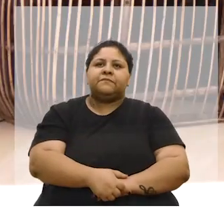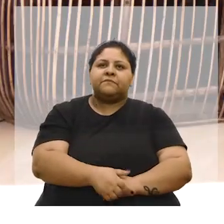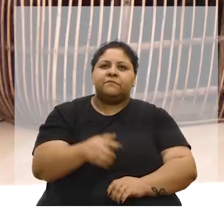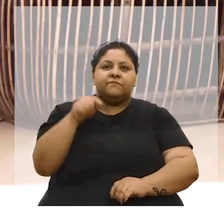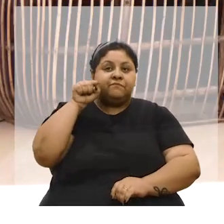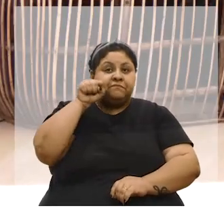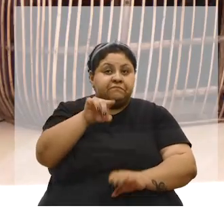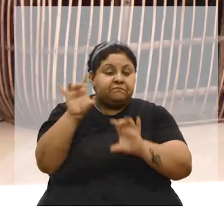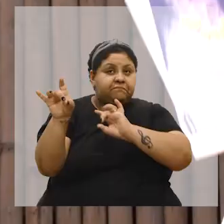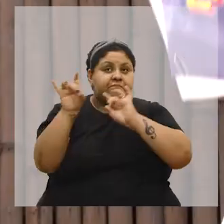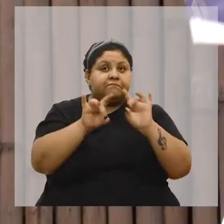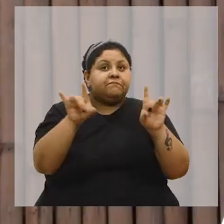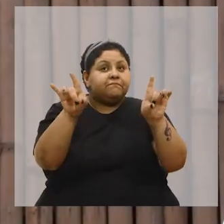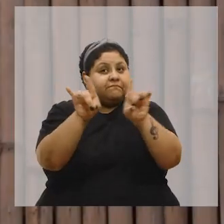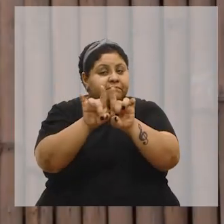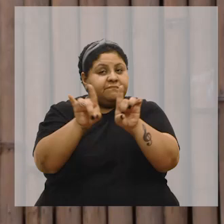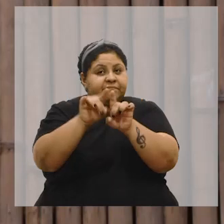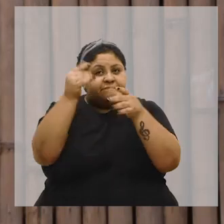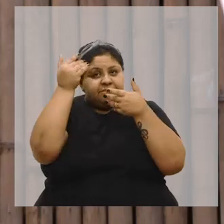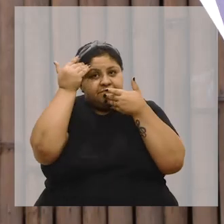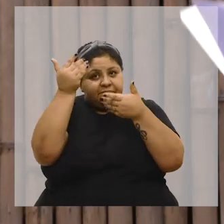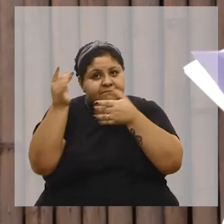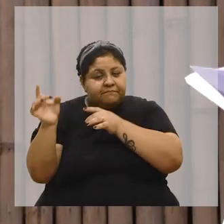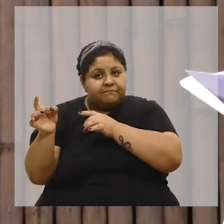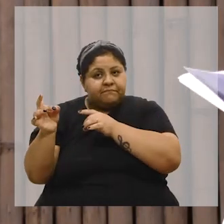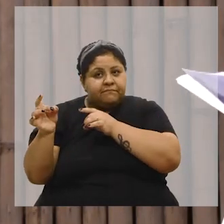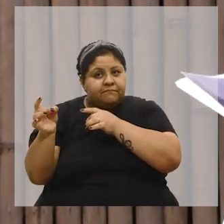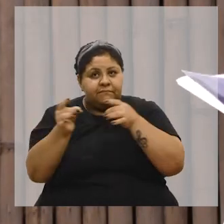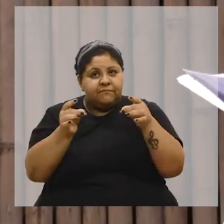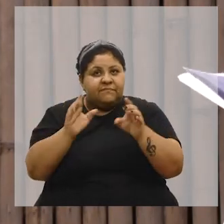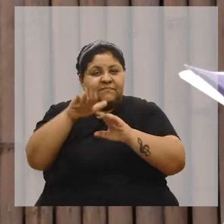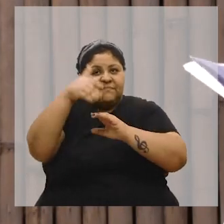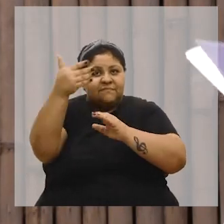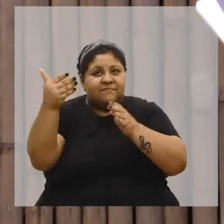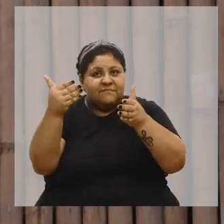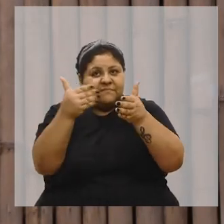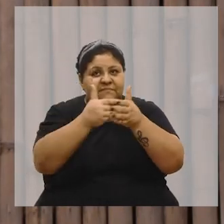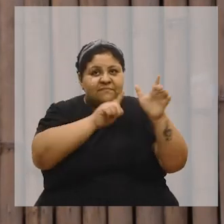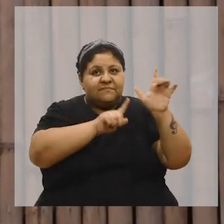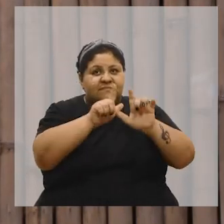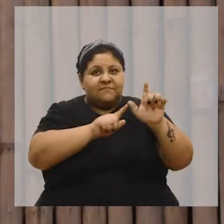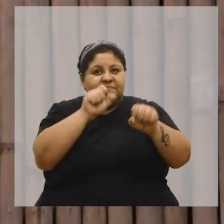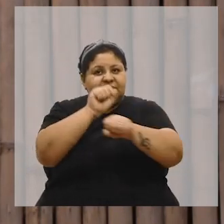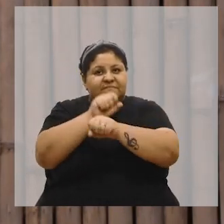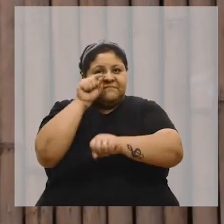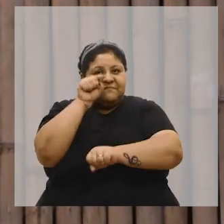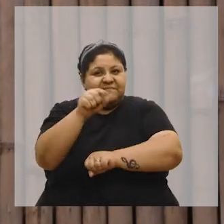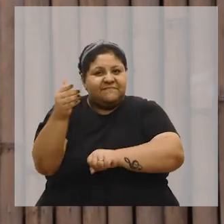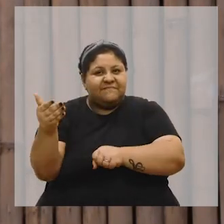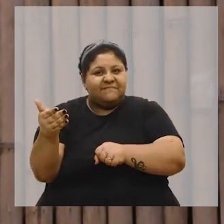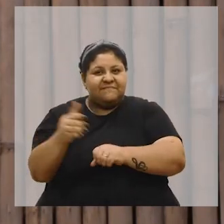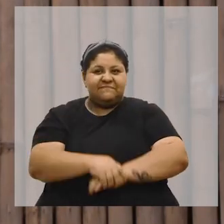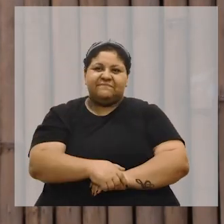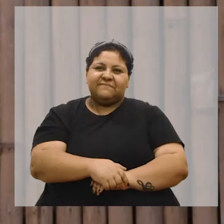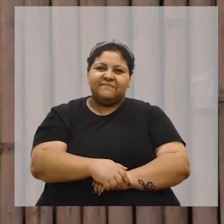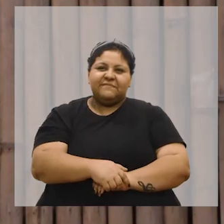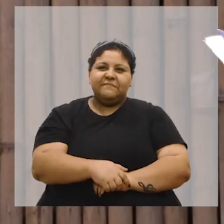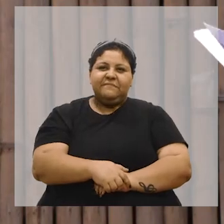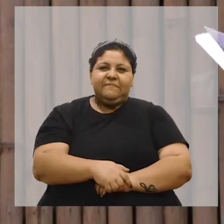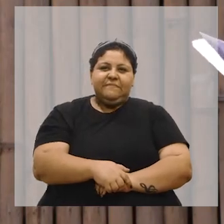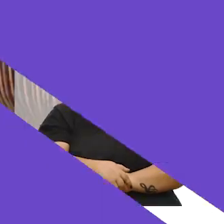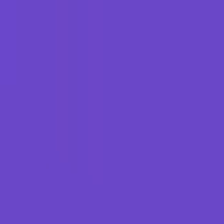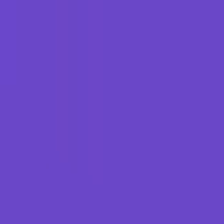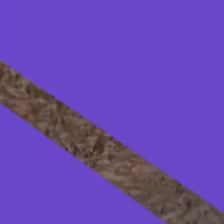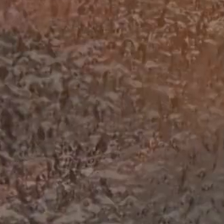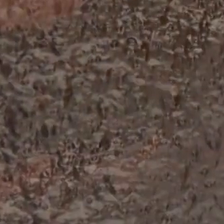gastronomia. E você que está nos assistindo também, muito obrigada pela companhia. E até um próximo Entre Elas. Esperamos vocês. Até lá.